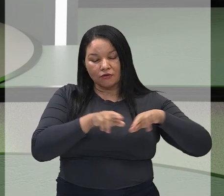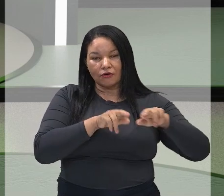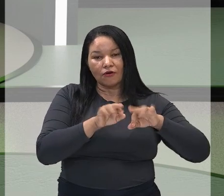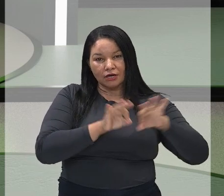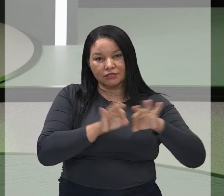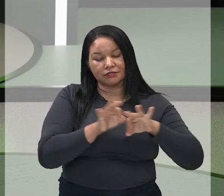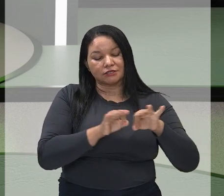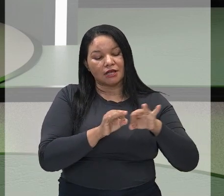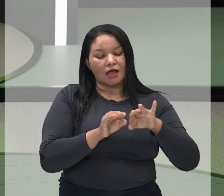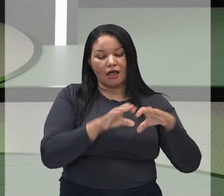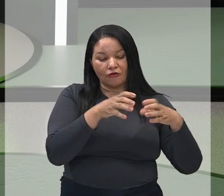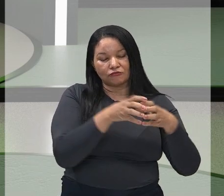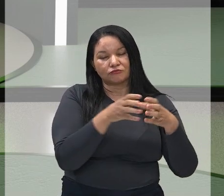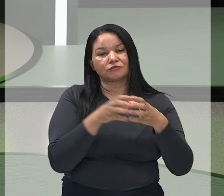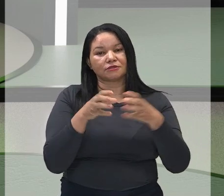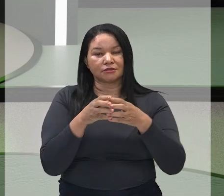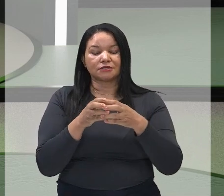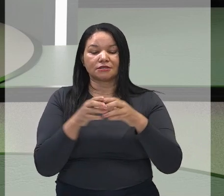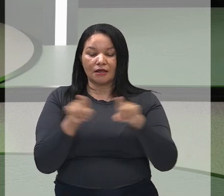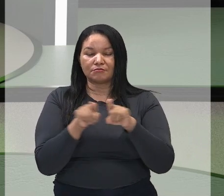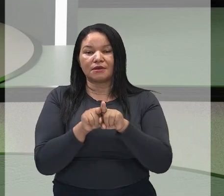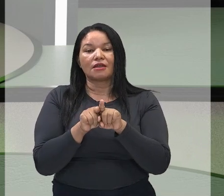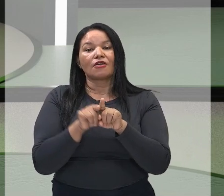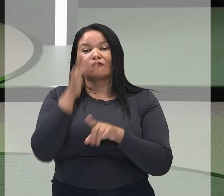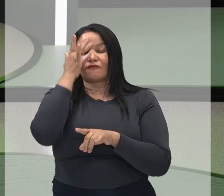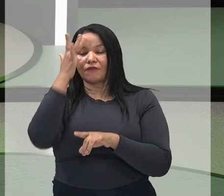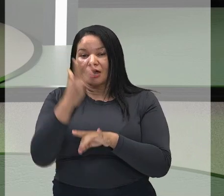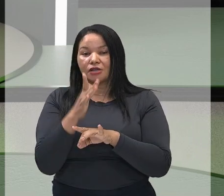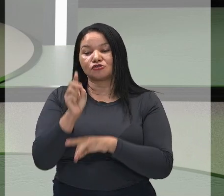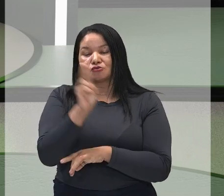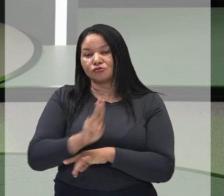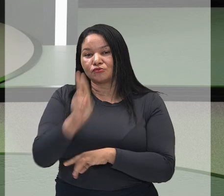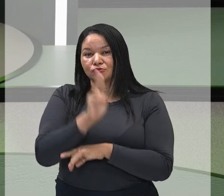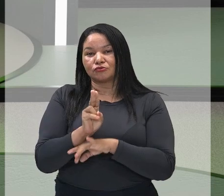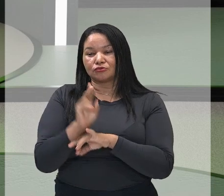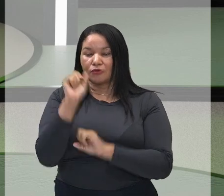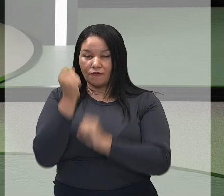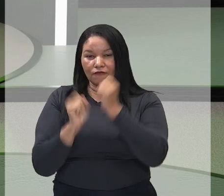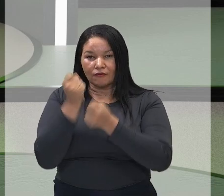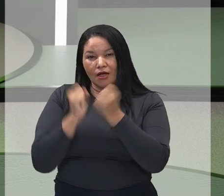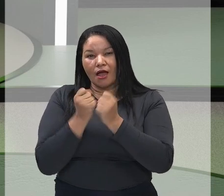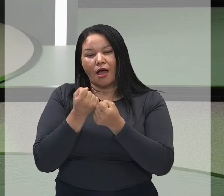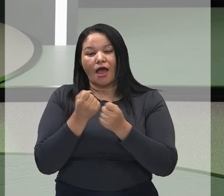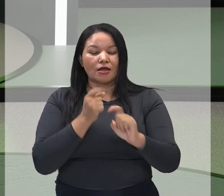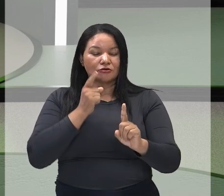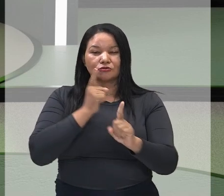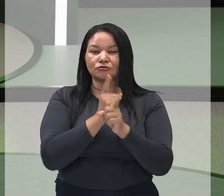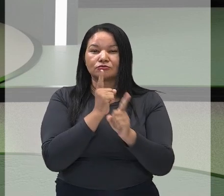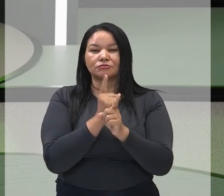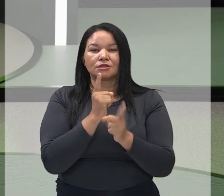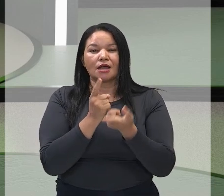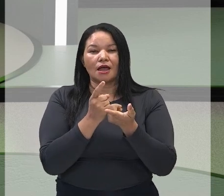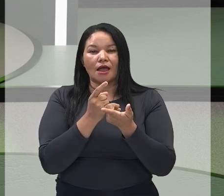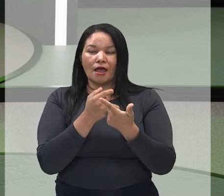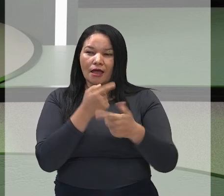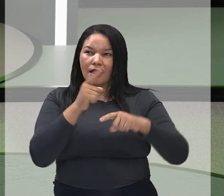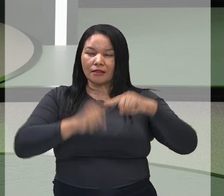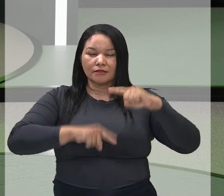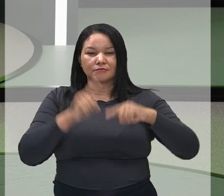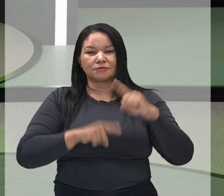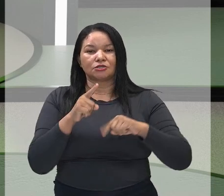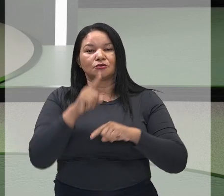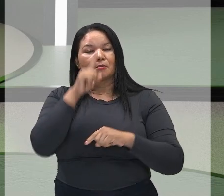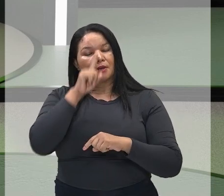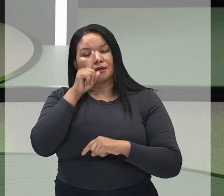classificação, facilita o uso para a indústria, a identificar quais são os elementos que podem representar perigo.